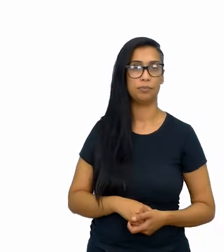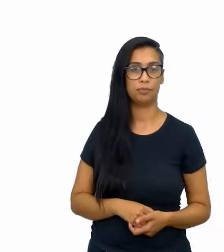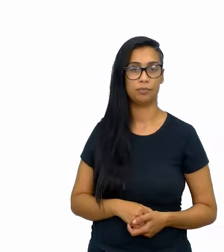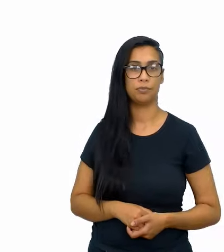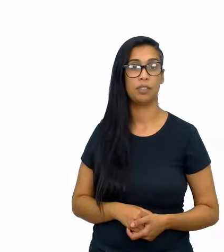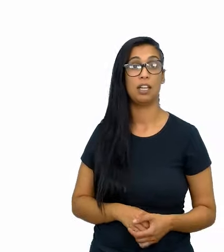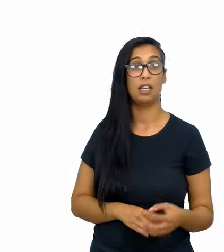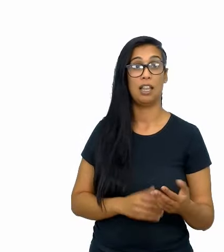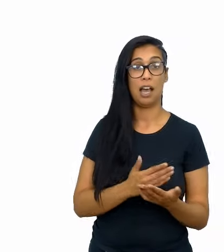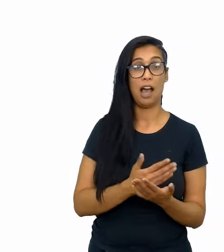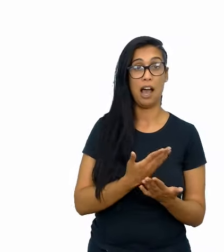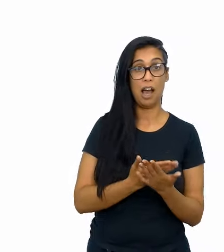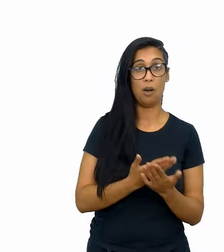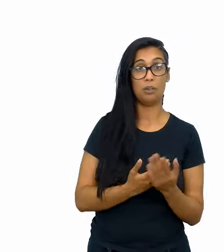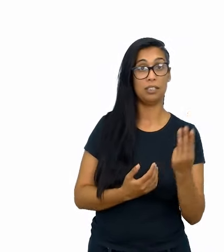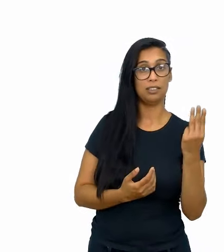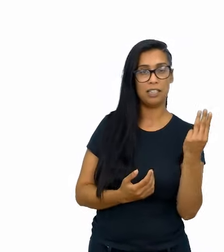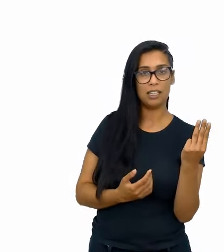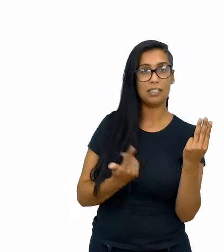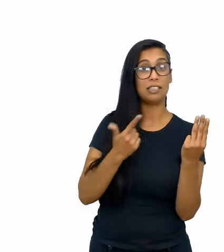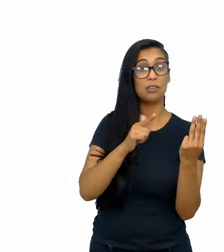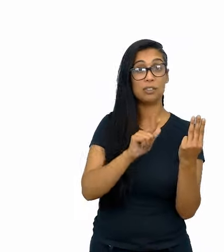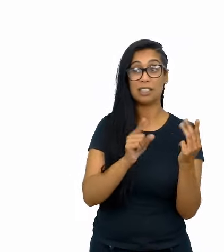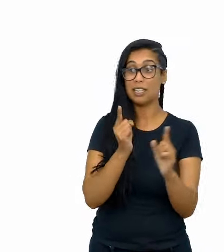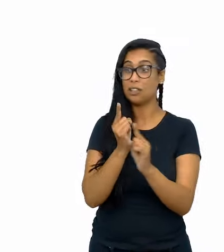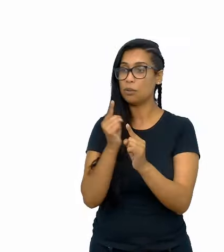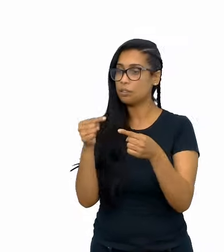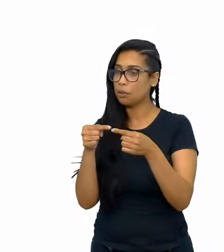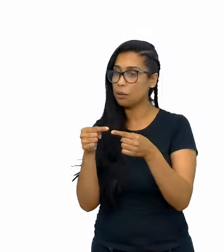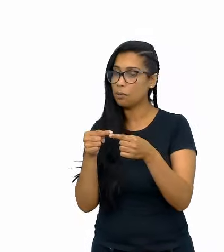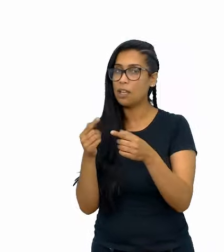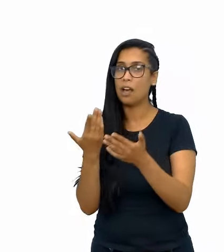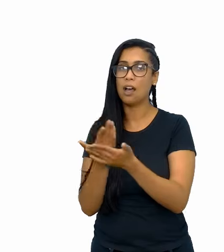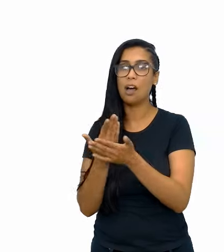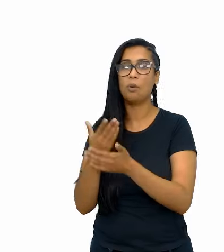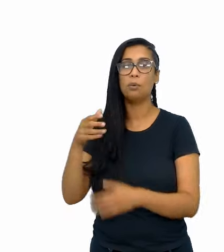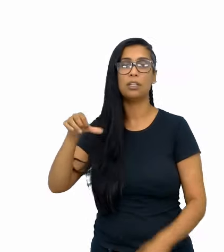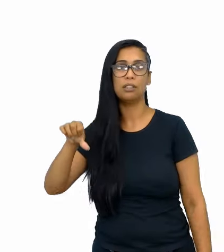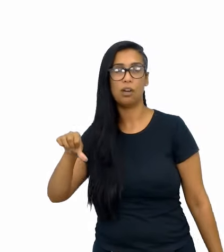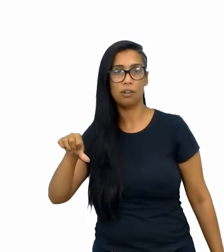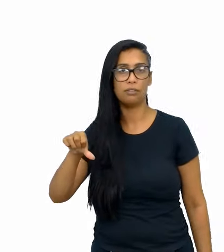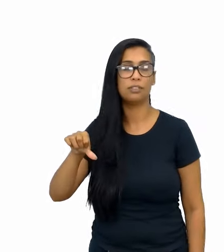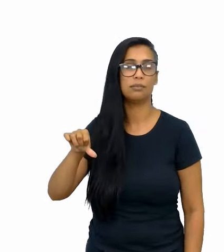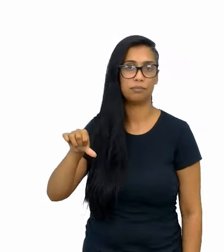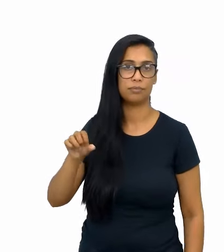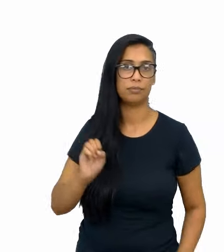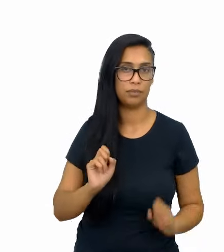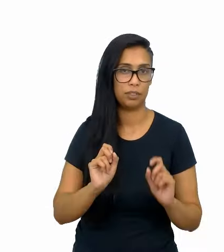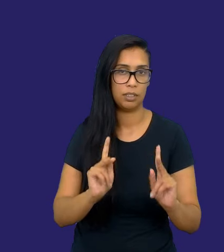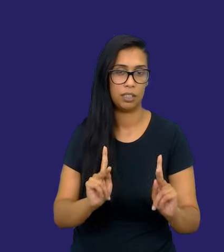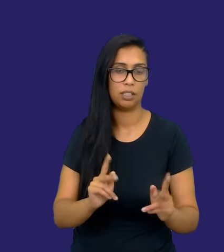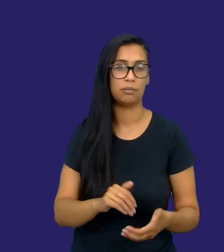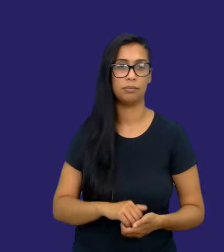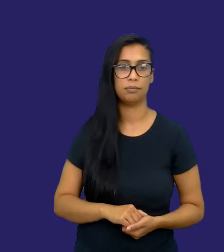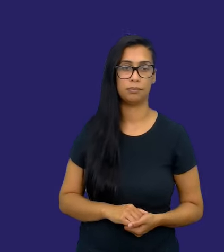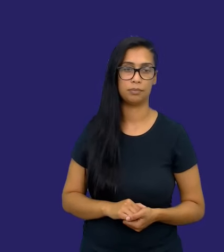aula 9, né? Que precisarão ser levados em consideração lá na aula 9, bem?